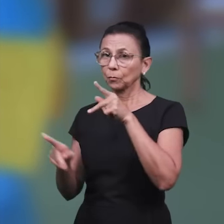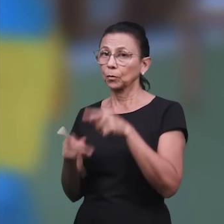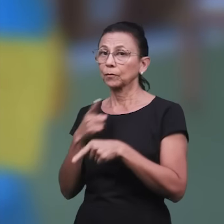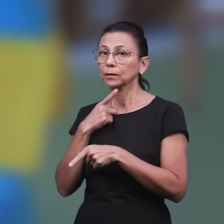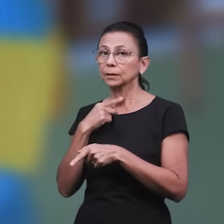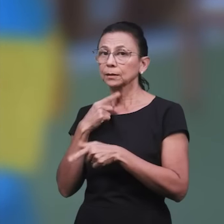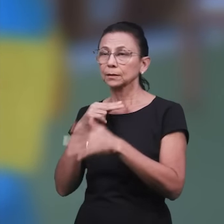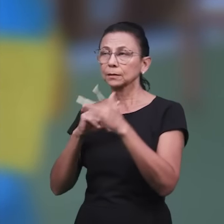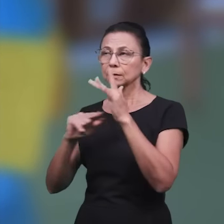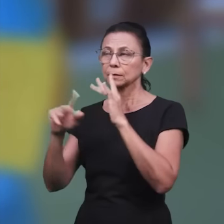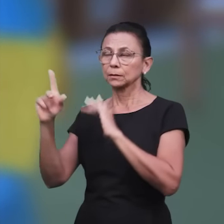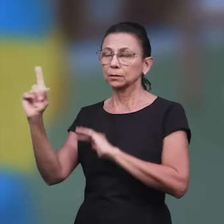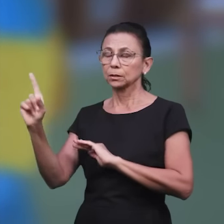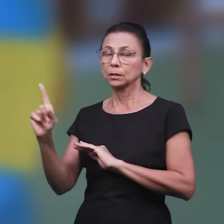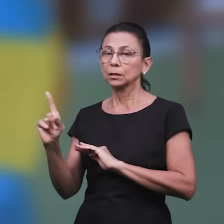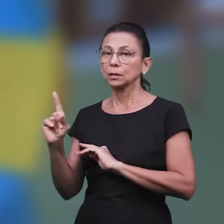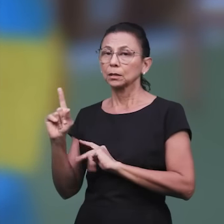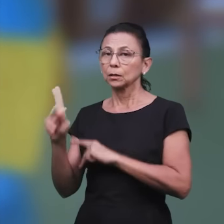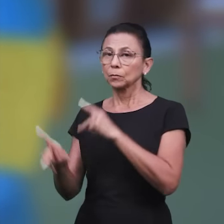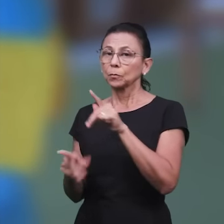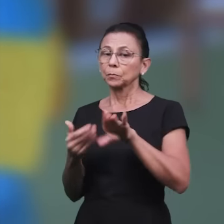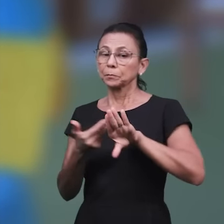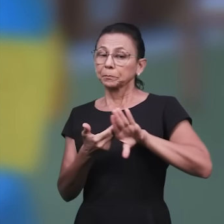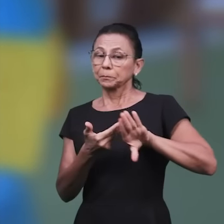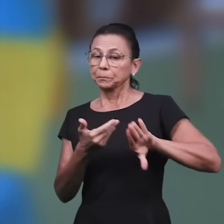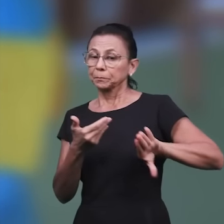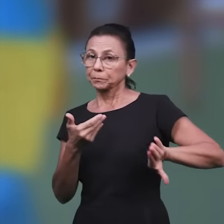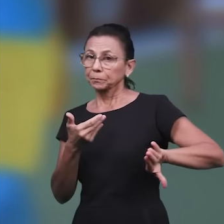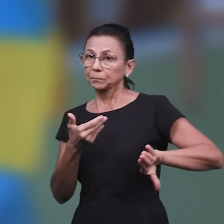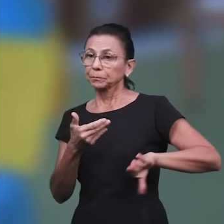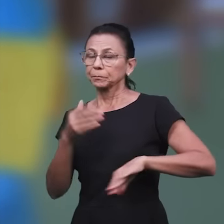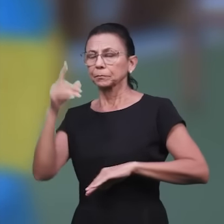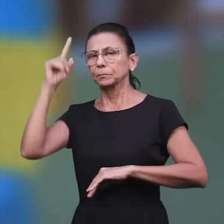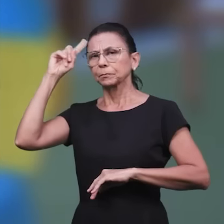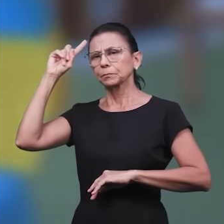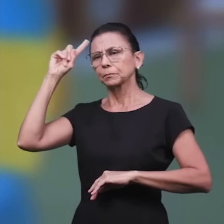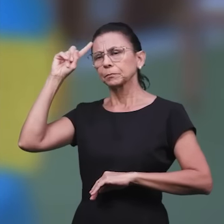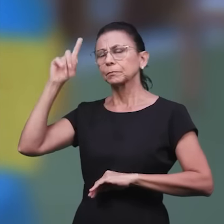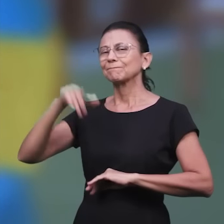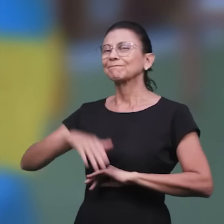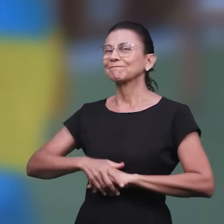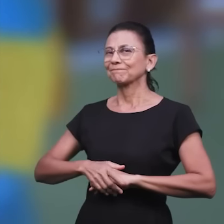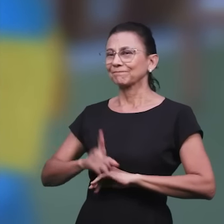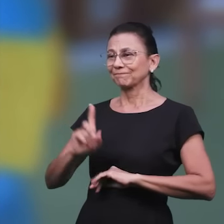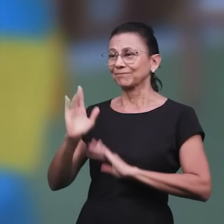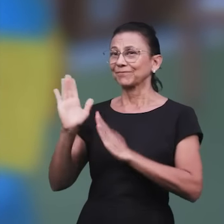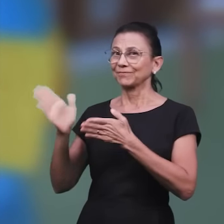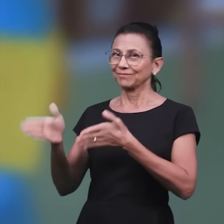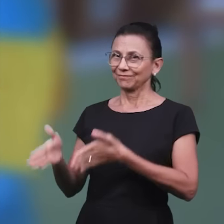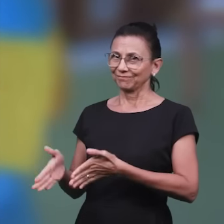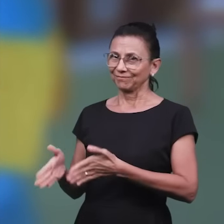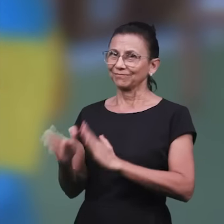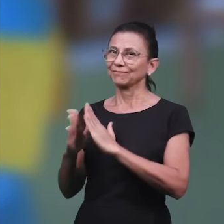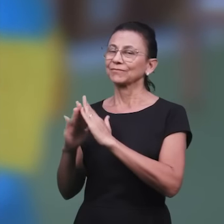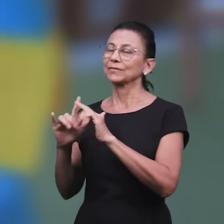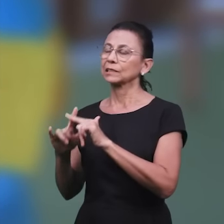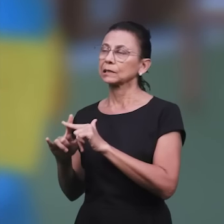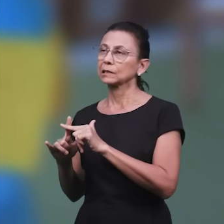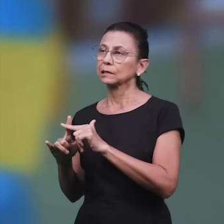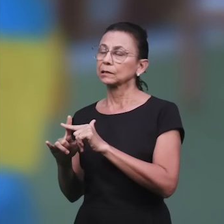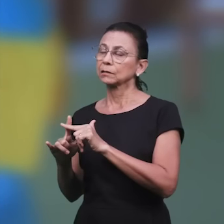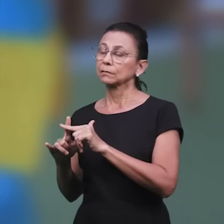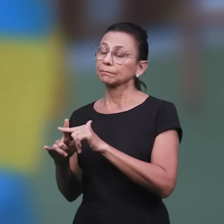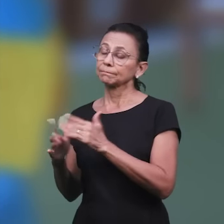tem se santificado a cada dia. E esse é considerado igreja fiel.